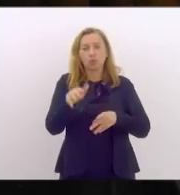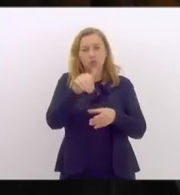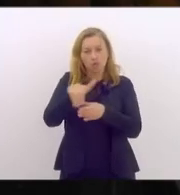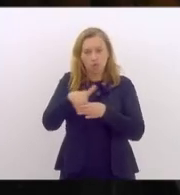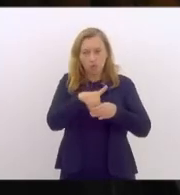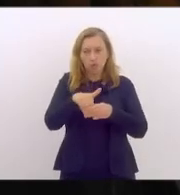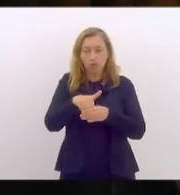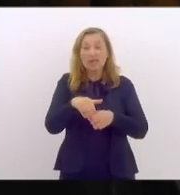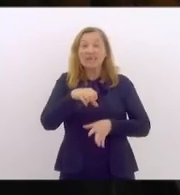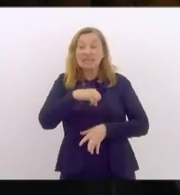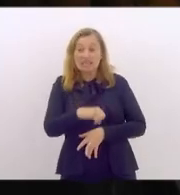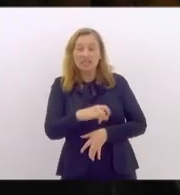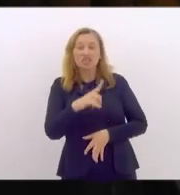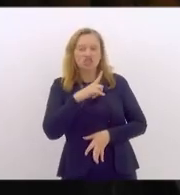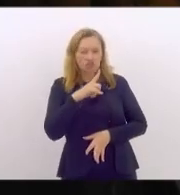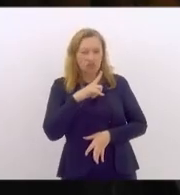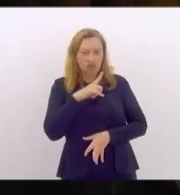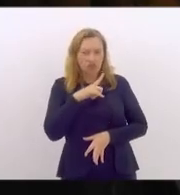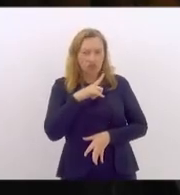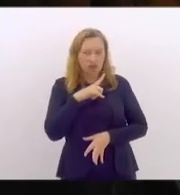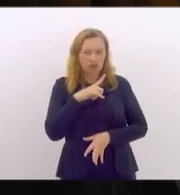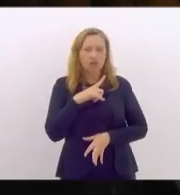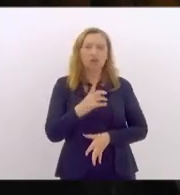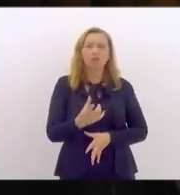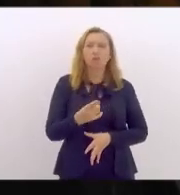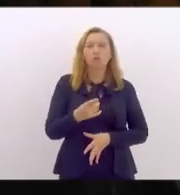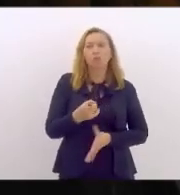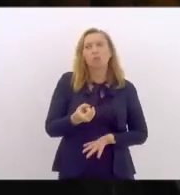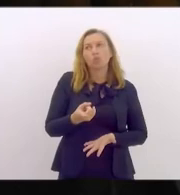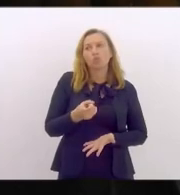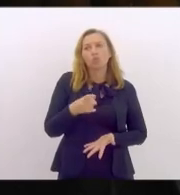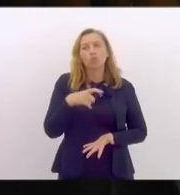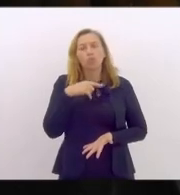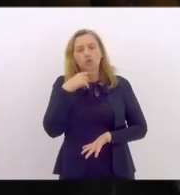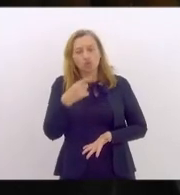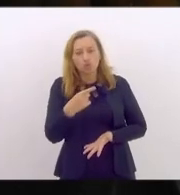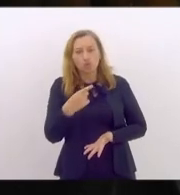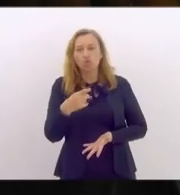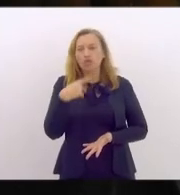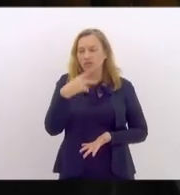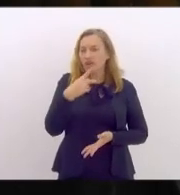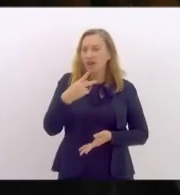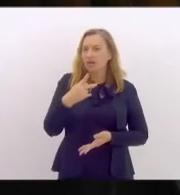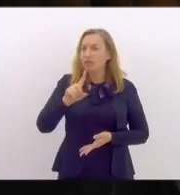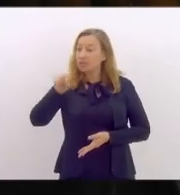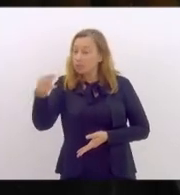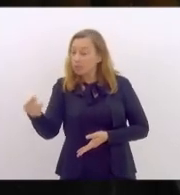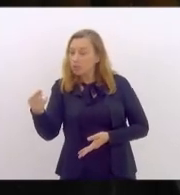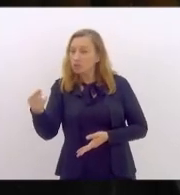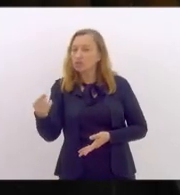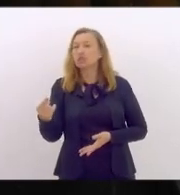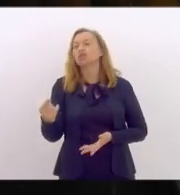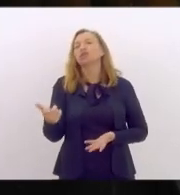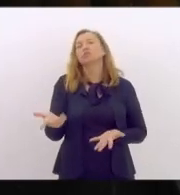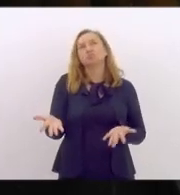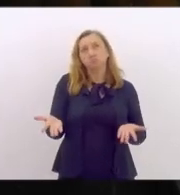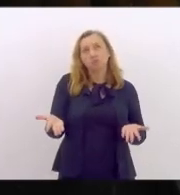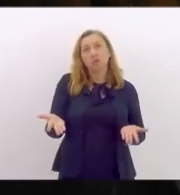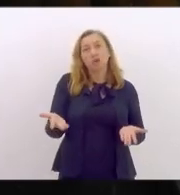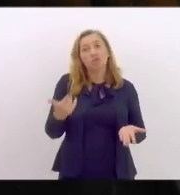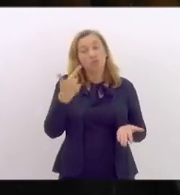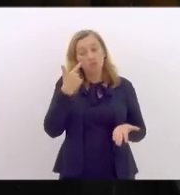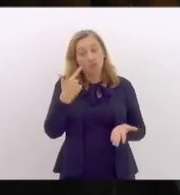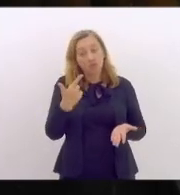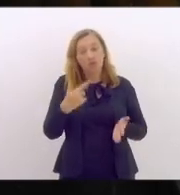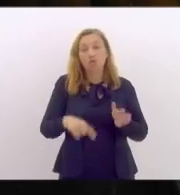e se tiver uma discrepância com relação ao que falam agora para depois aí nós temos que entrar